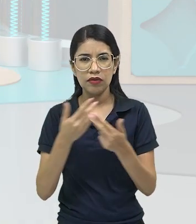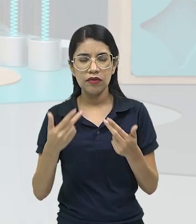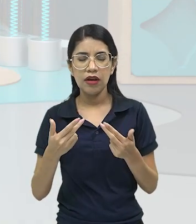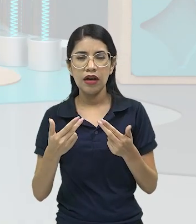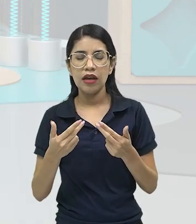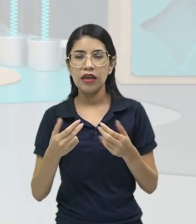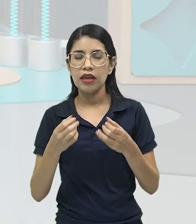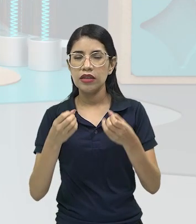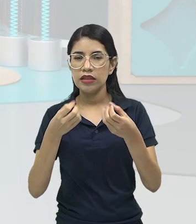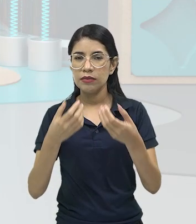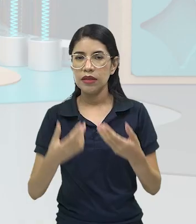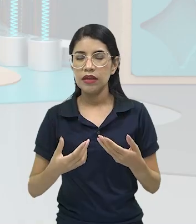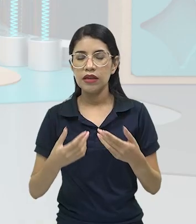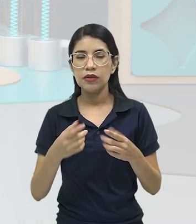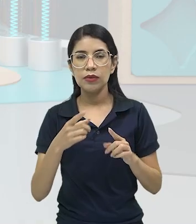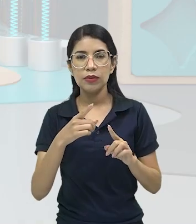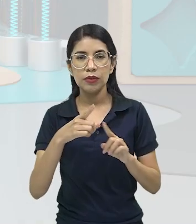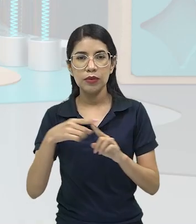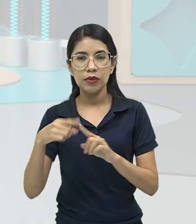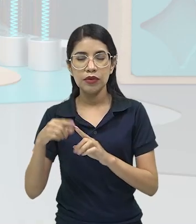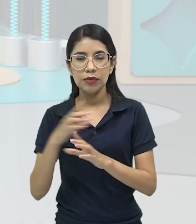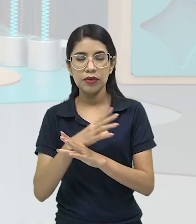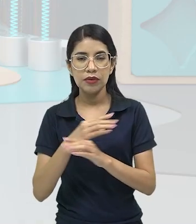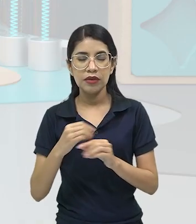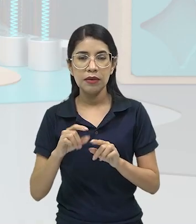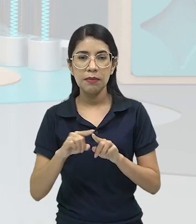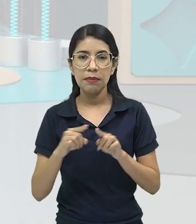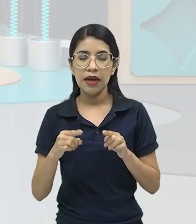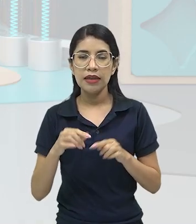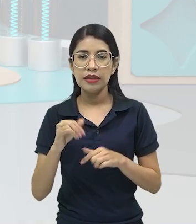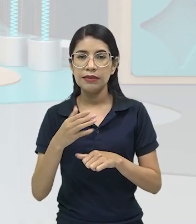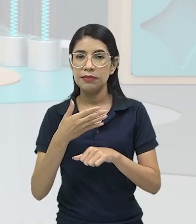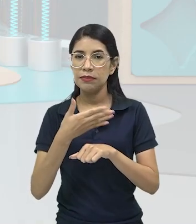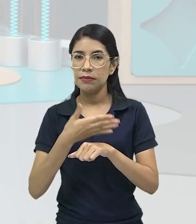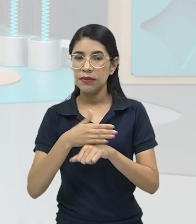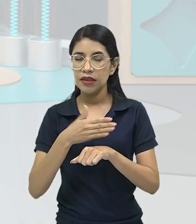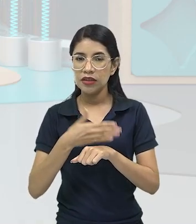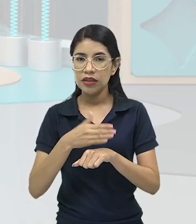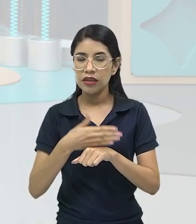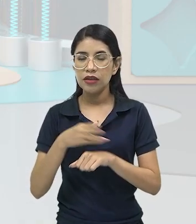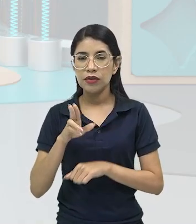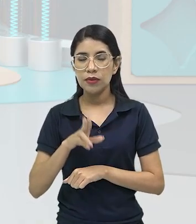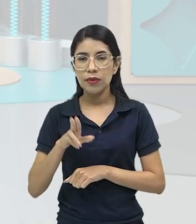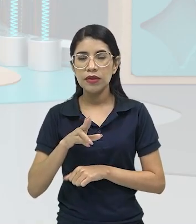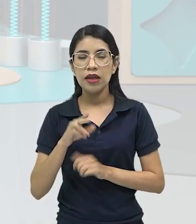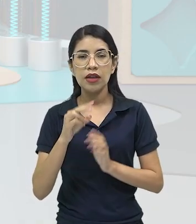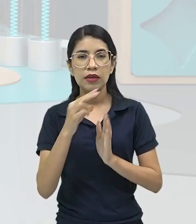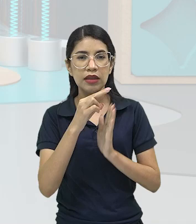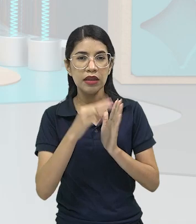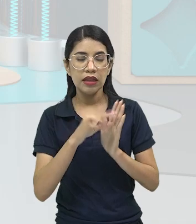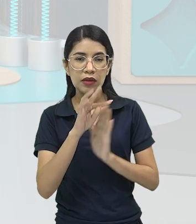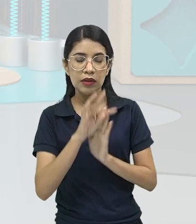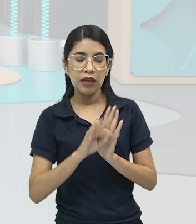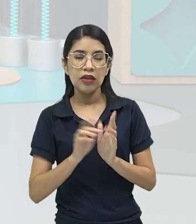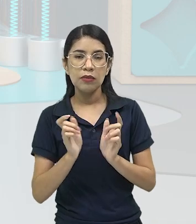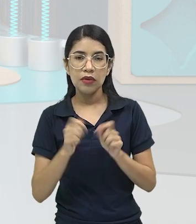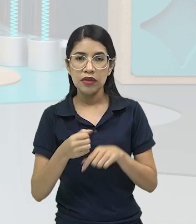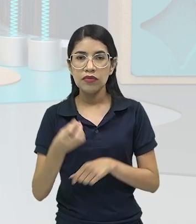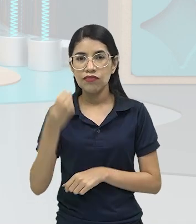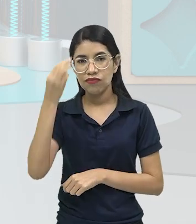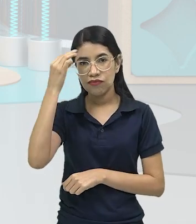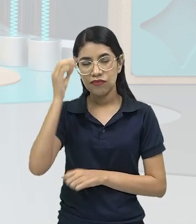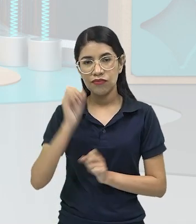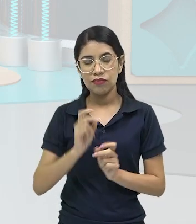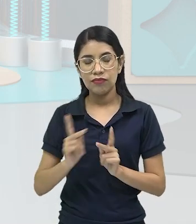sobre conjunções, tipos de conjunção, mas é algo que praticando, utilizando, observando nos textos, a gente acaba adquirindo